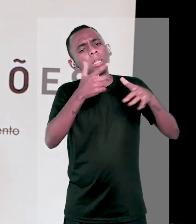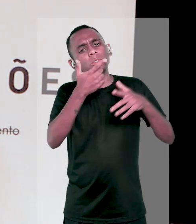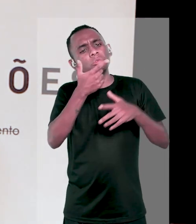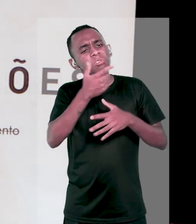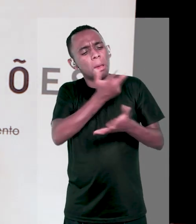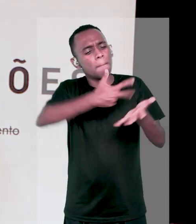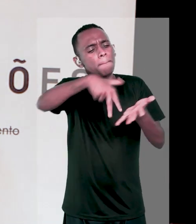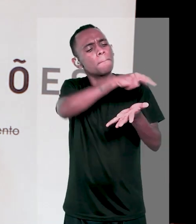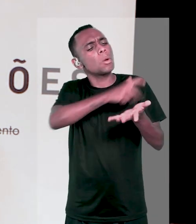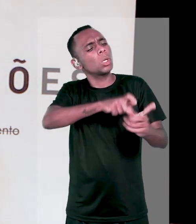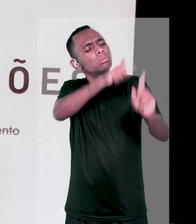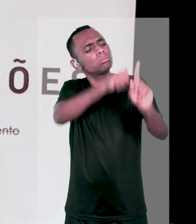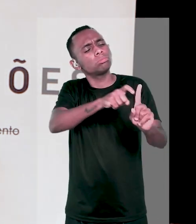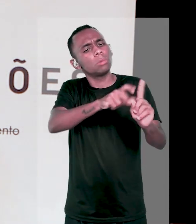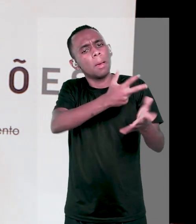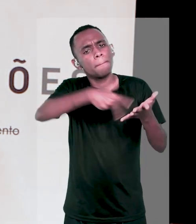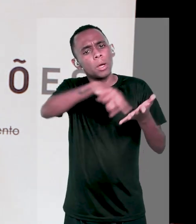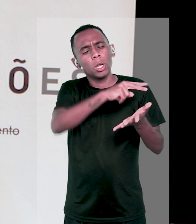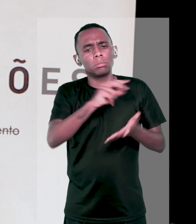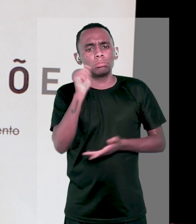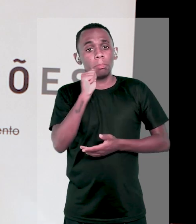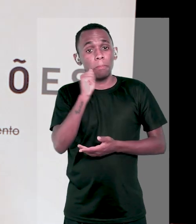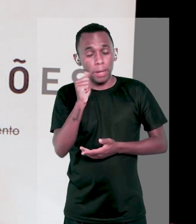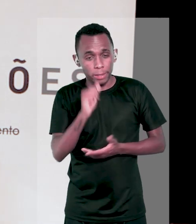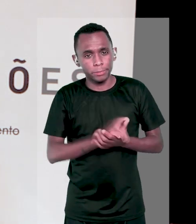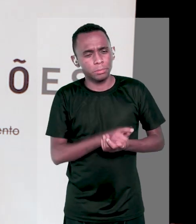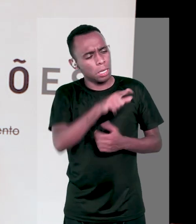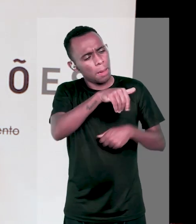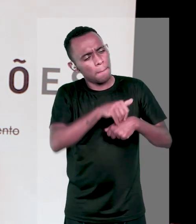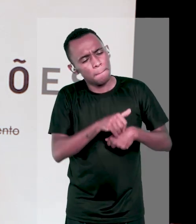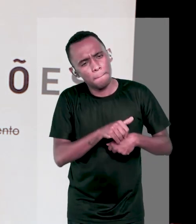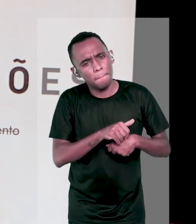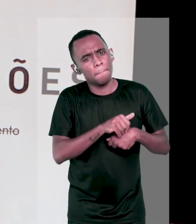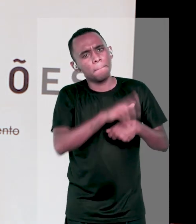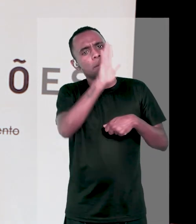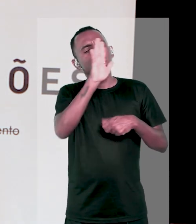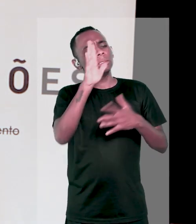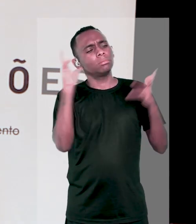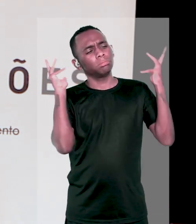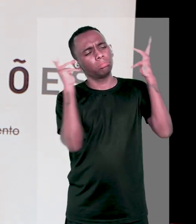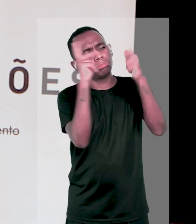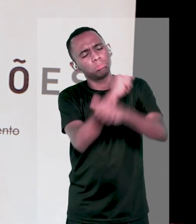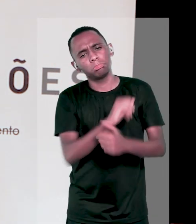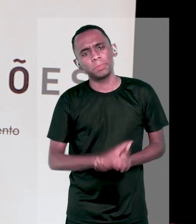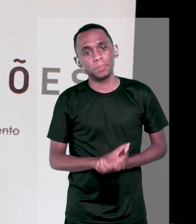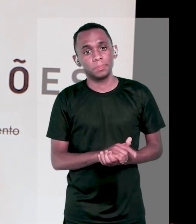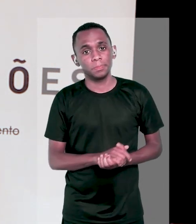dizer a Ticté só deve ser vista enquanto dança porque é ali que ela existe como arte